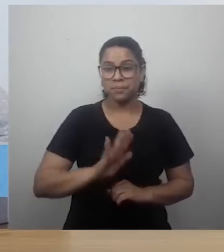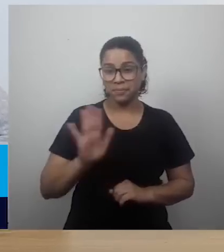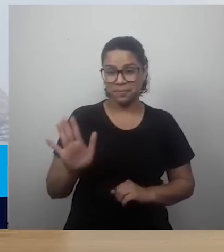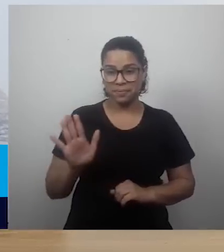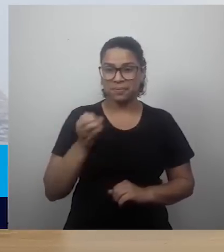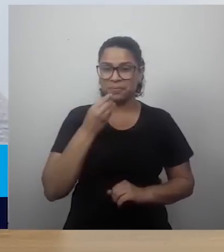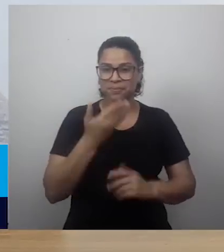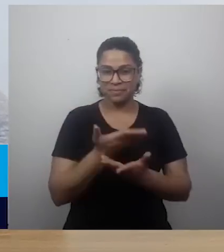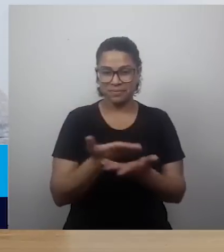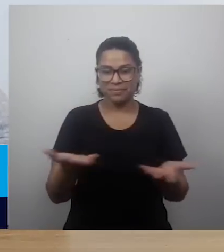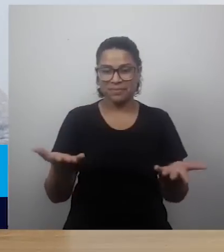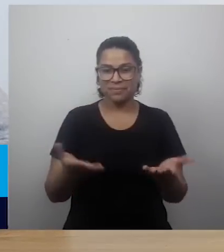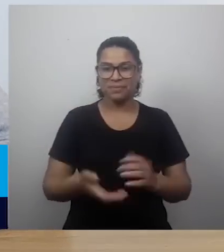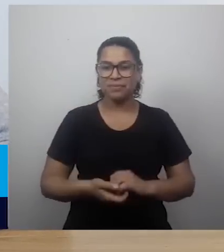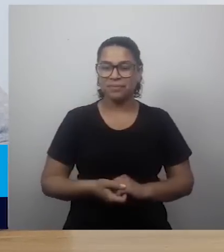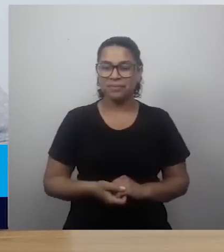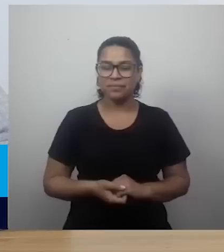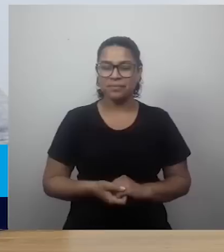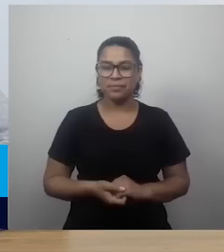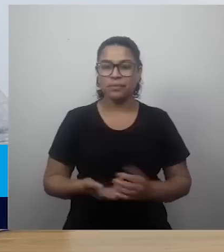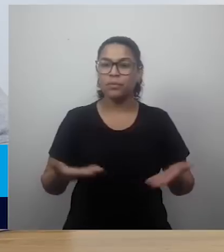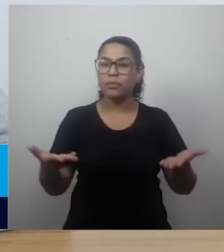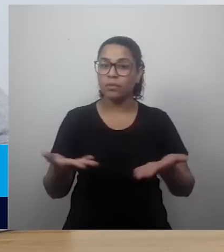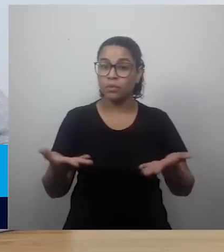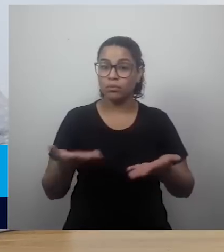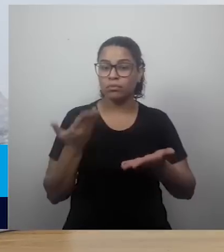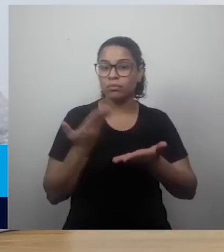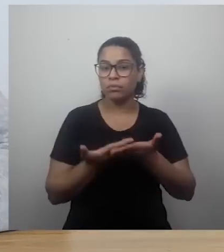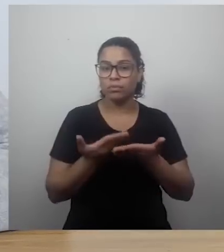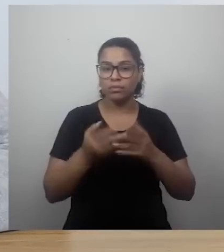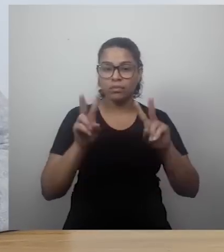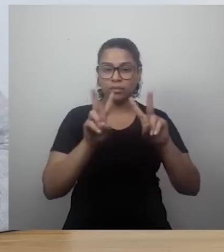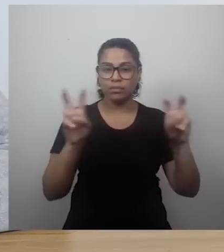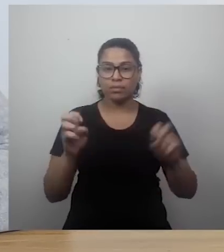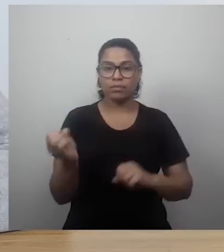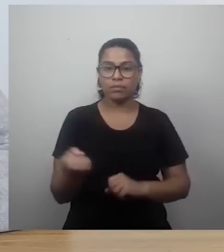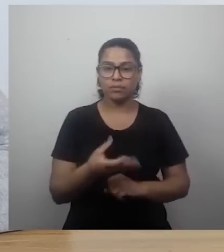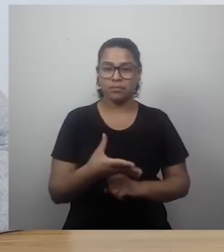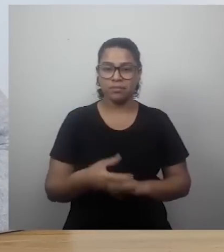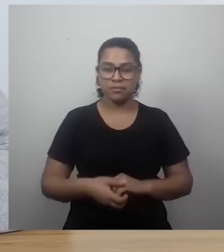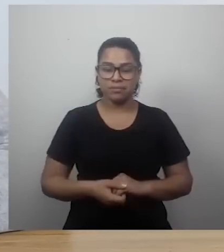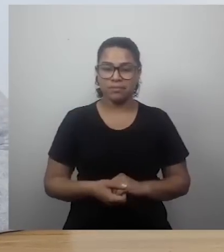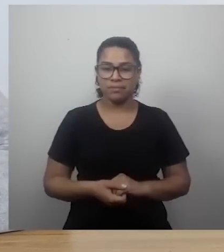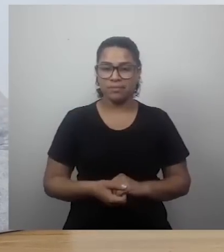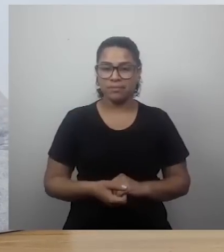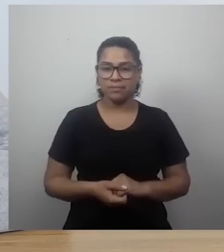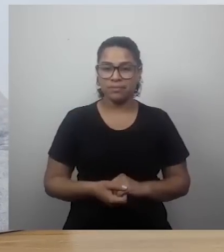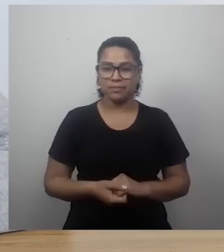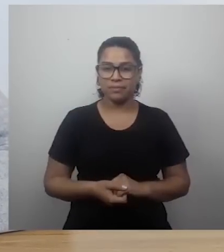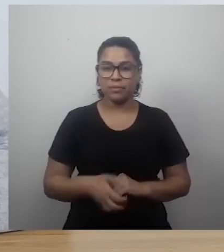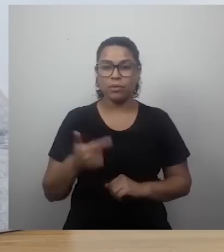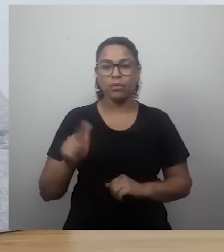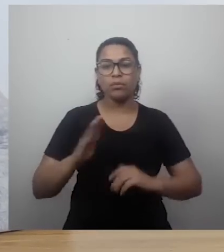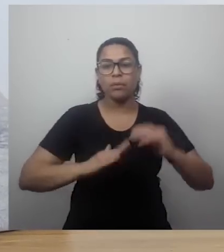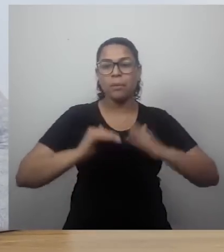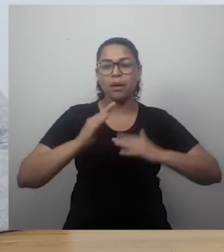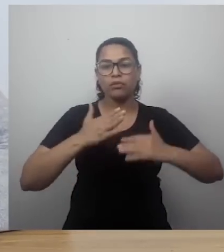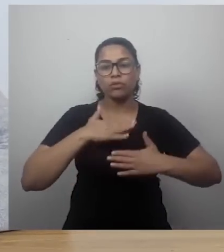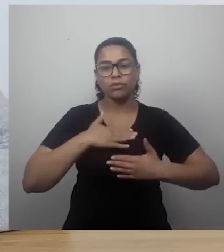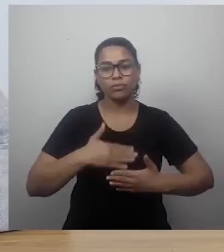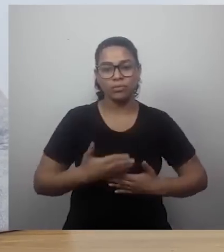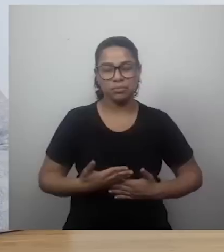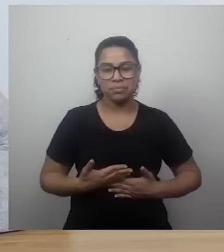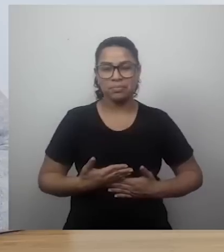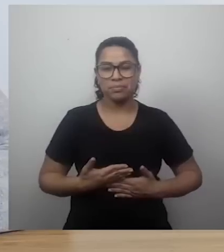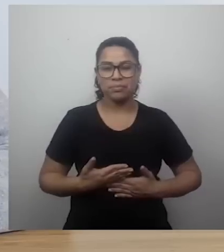Olá, tudo bem com vocês? Hoje em nosso encontro iremos abordar um novo assunto, outra prática